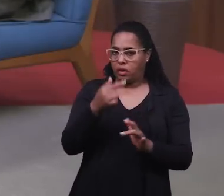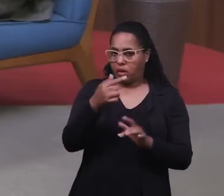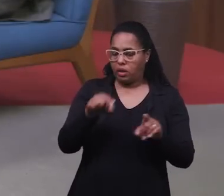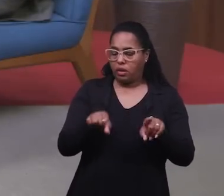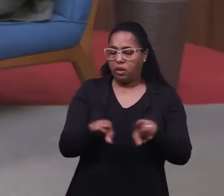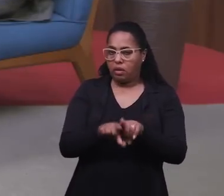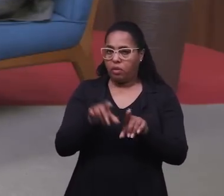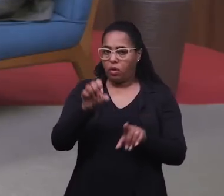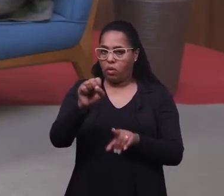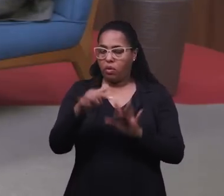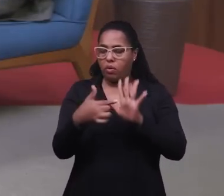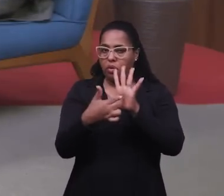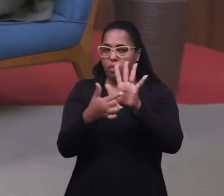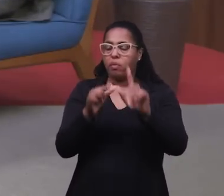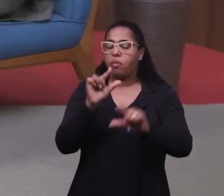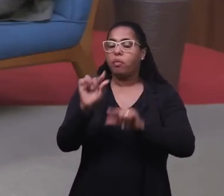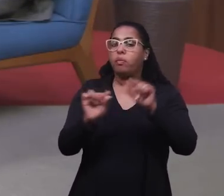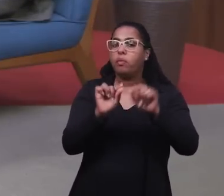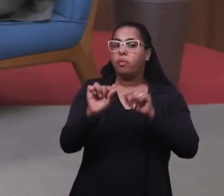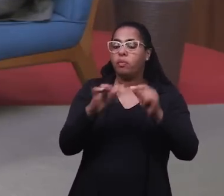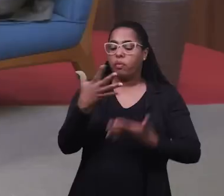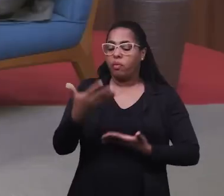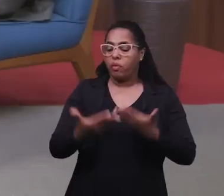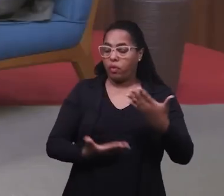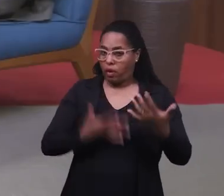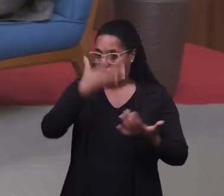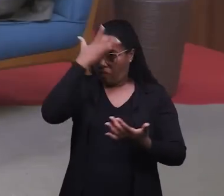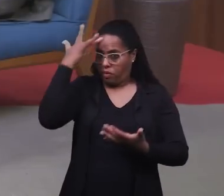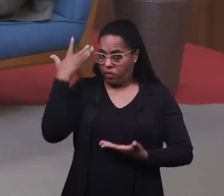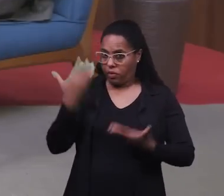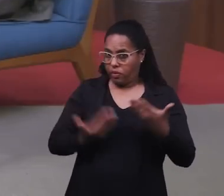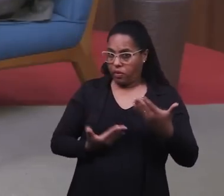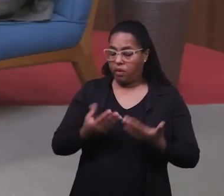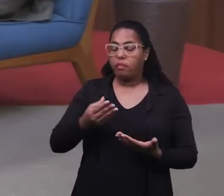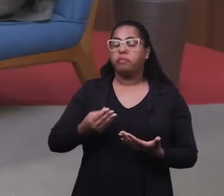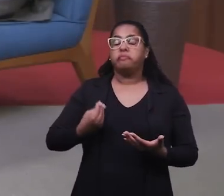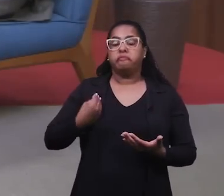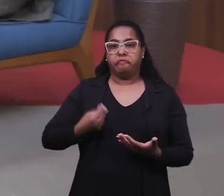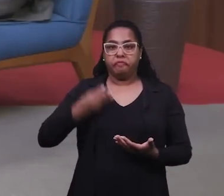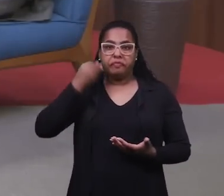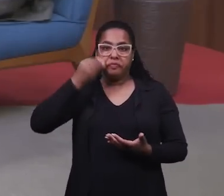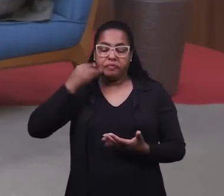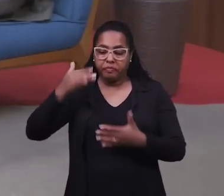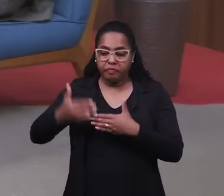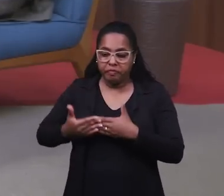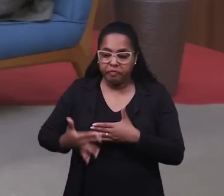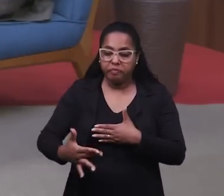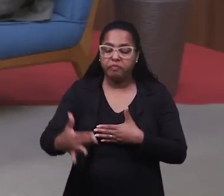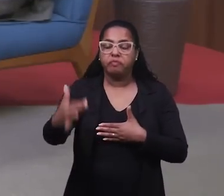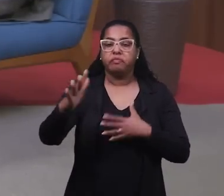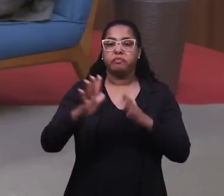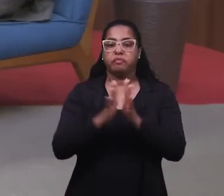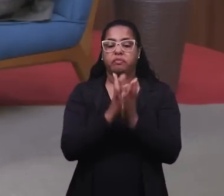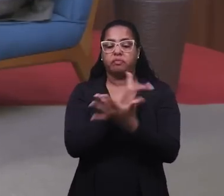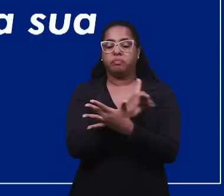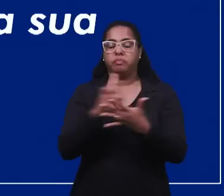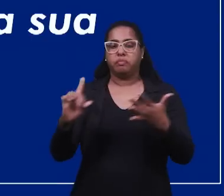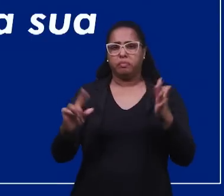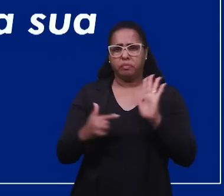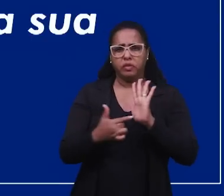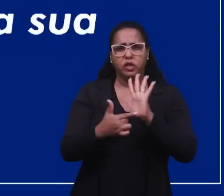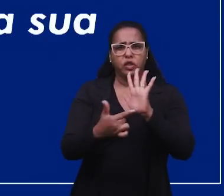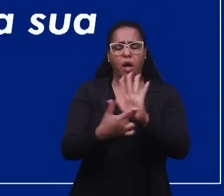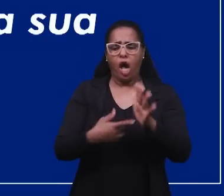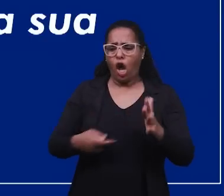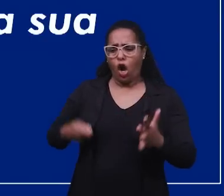8, que mostram bem isso, que é o servo que vive uma experiência contínua da sua vida. Diz assim a